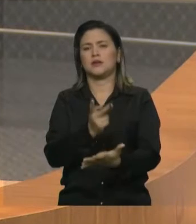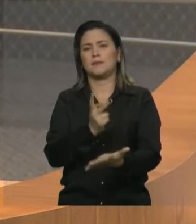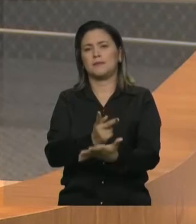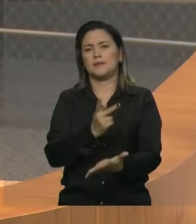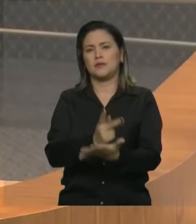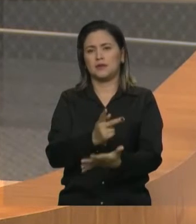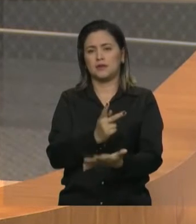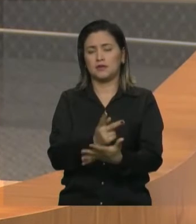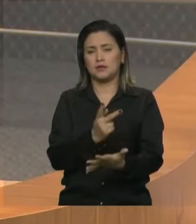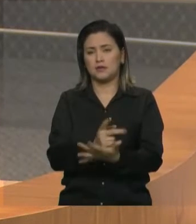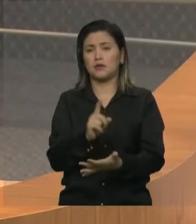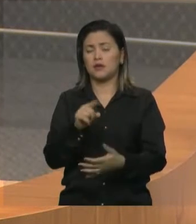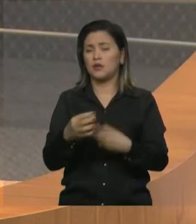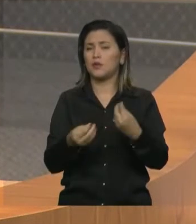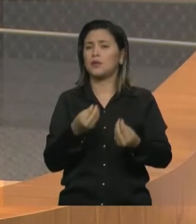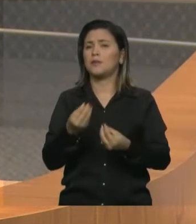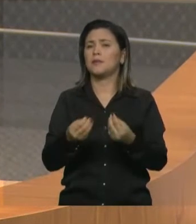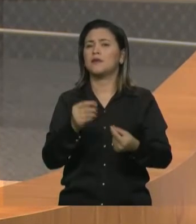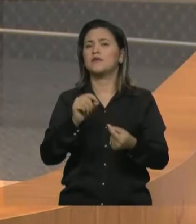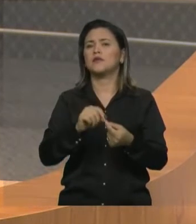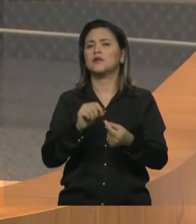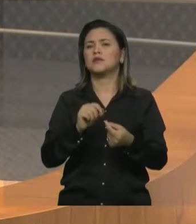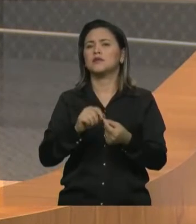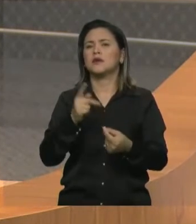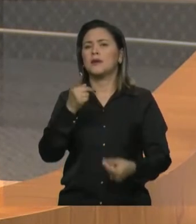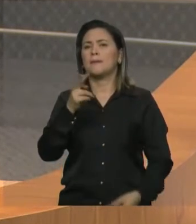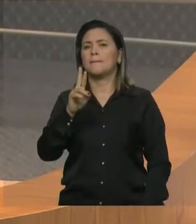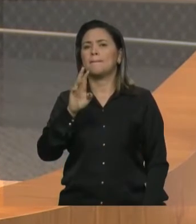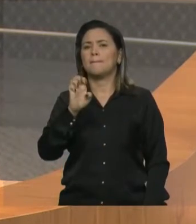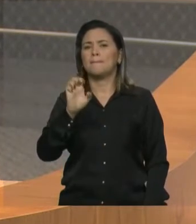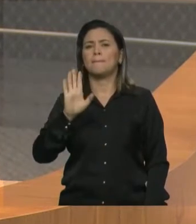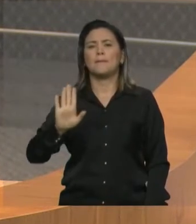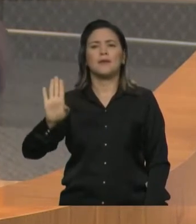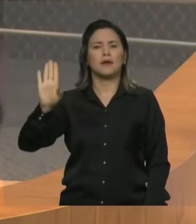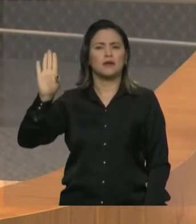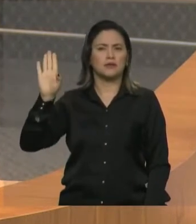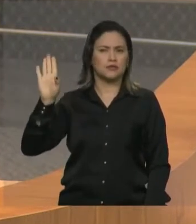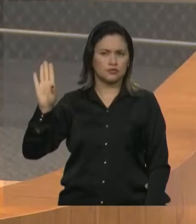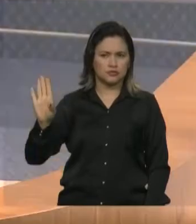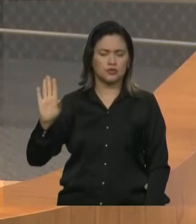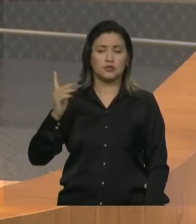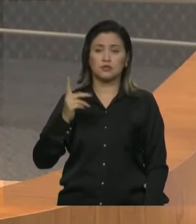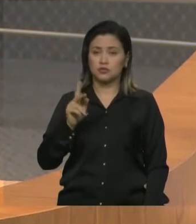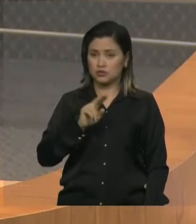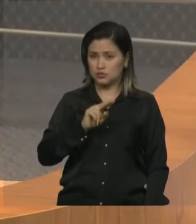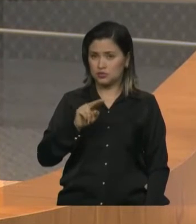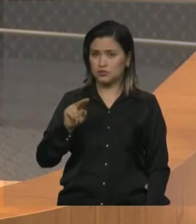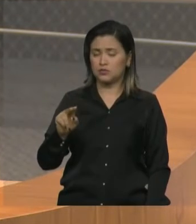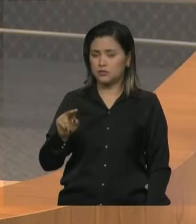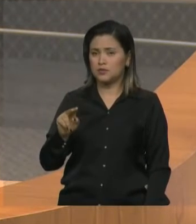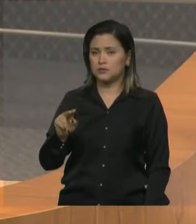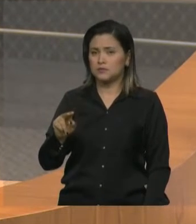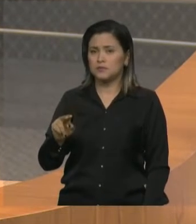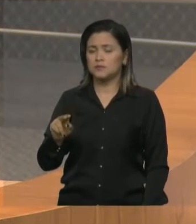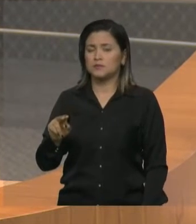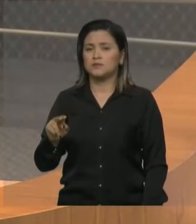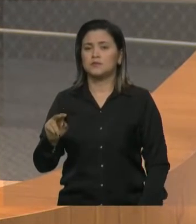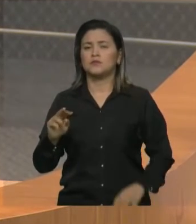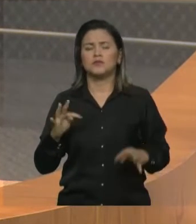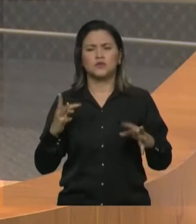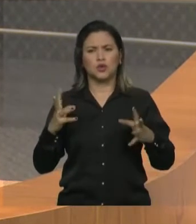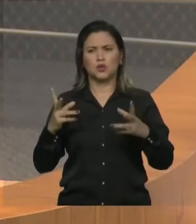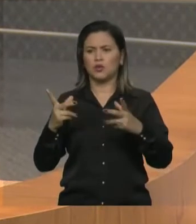candidatura foi assim que tu colocas se teu nome a juízo de todo o partido verde que